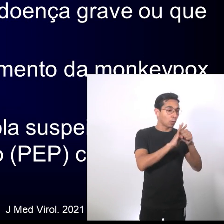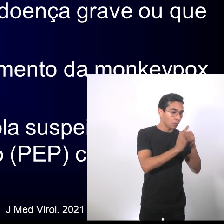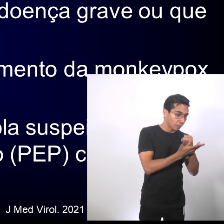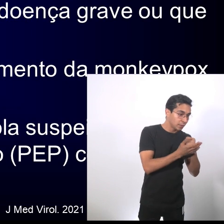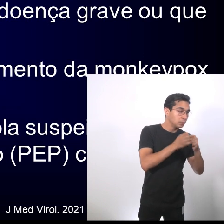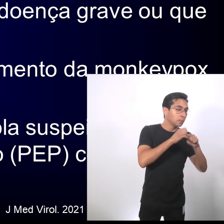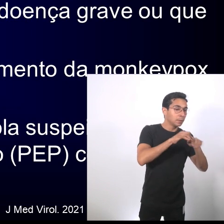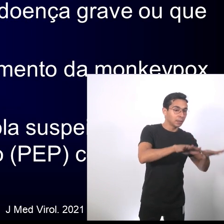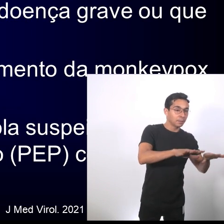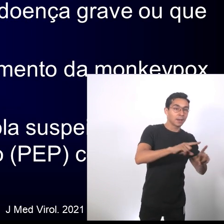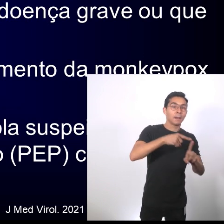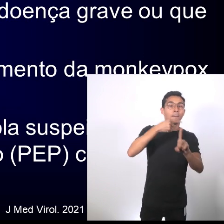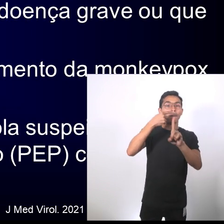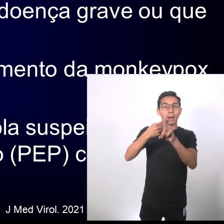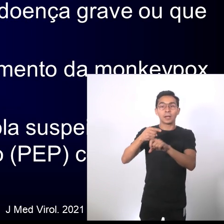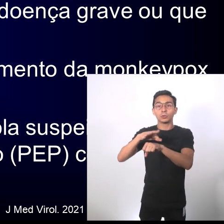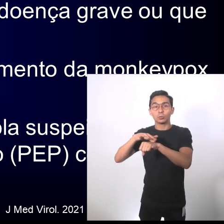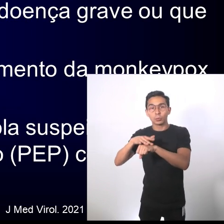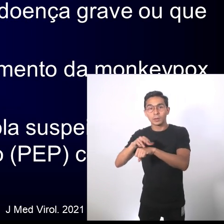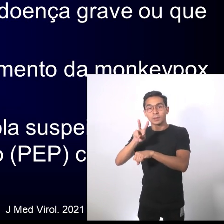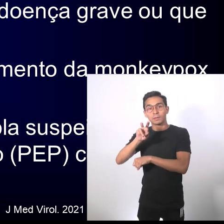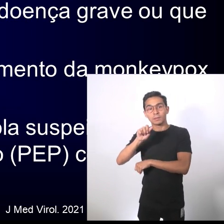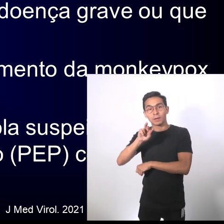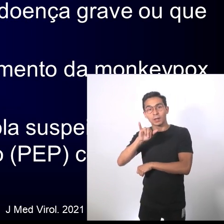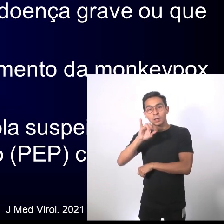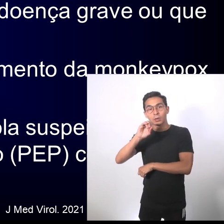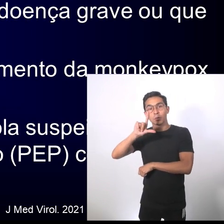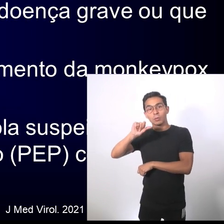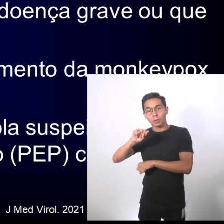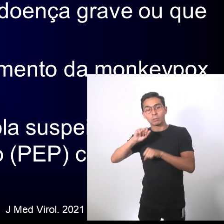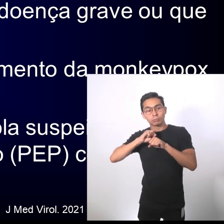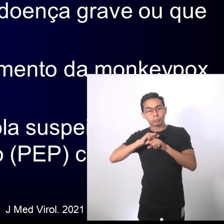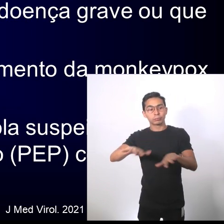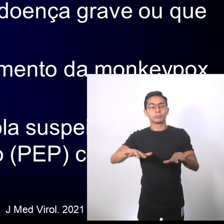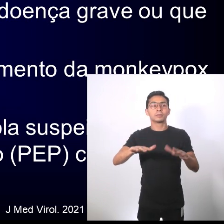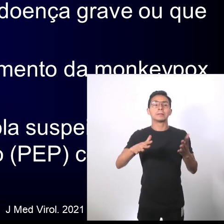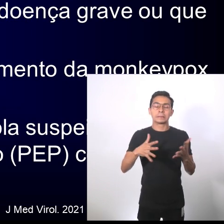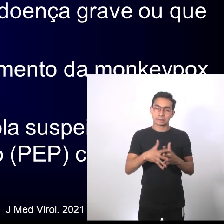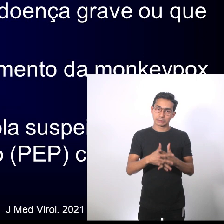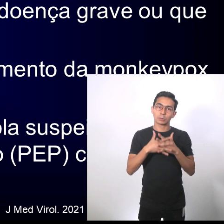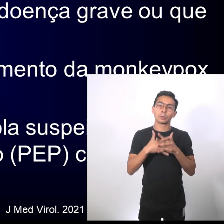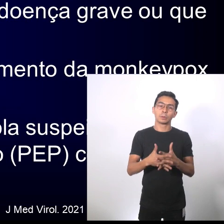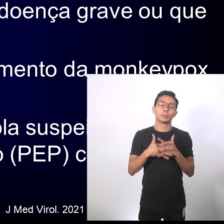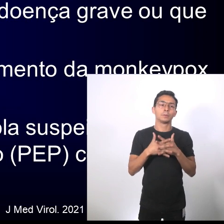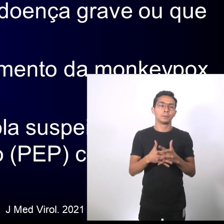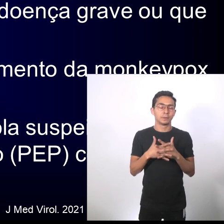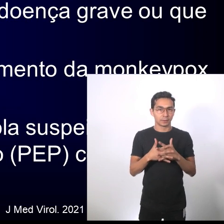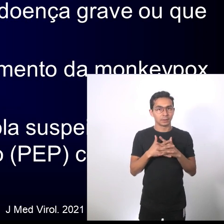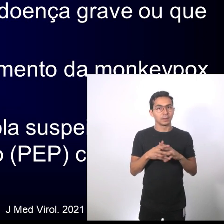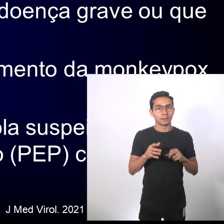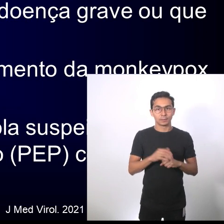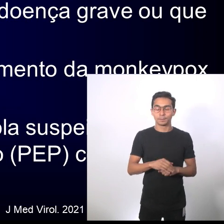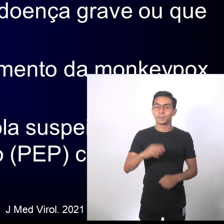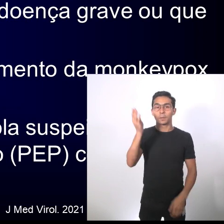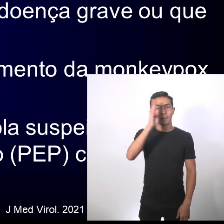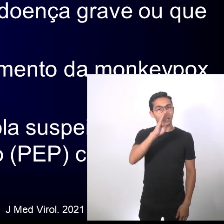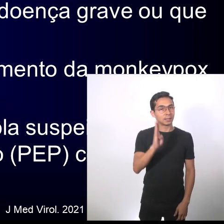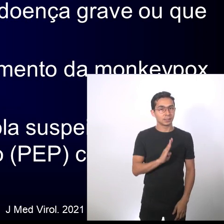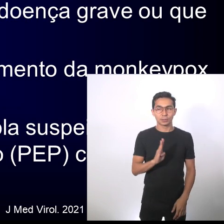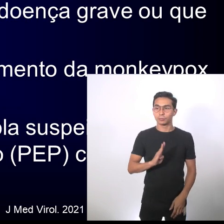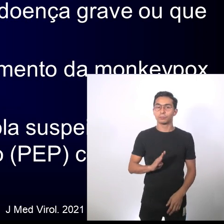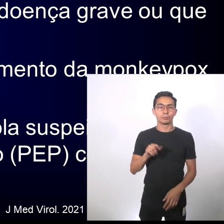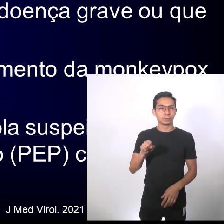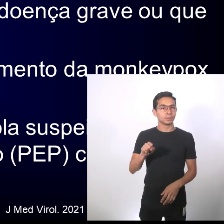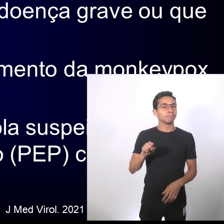acabou, vem esse surto aí para complicar, e como sempre, Brasil aí sempre como um dos protagonistas, né,